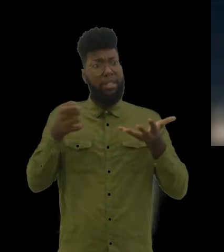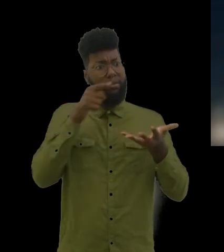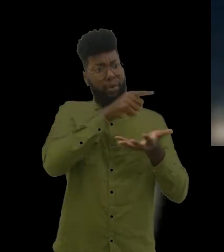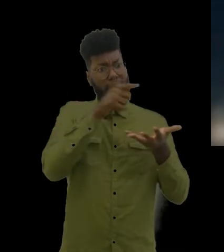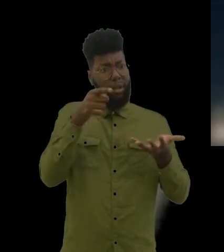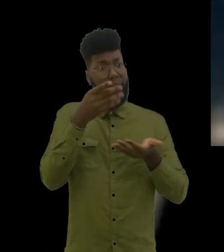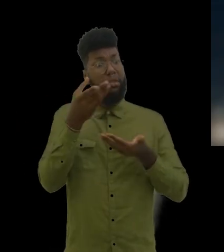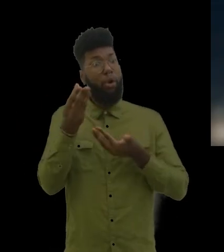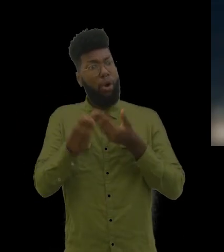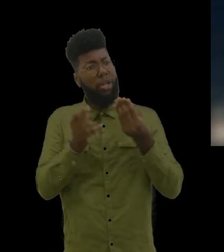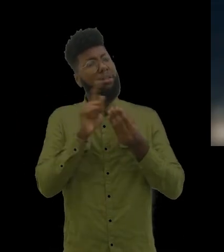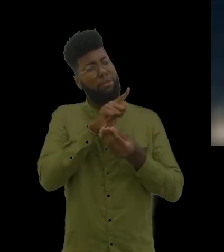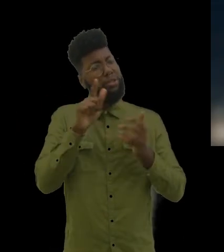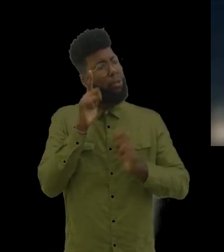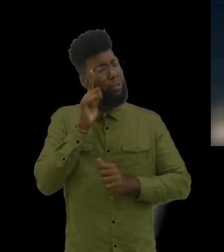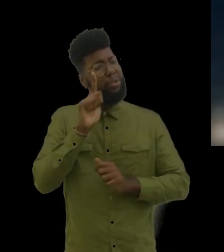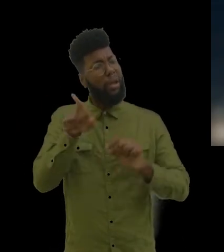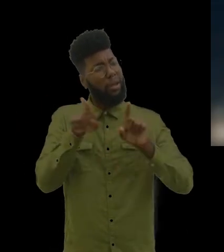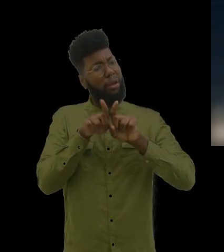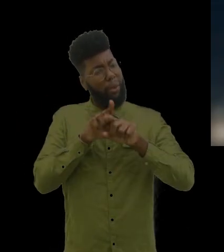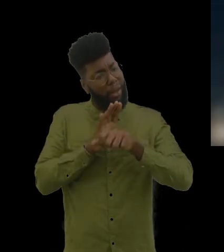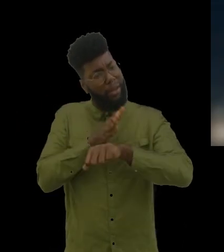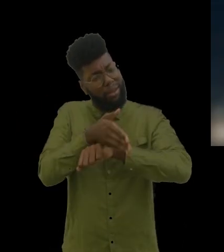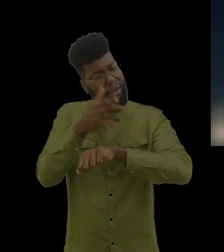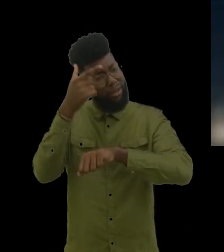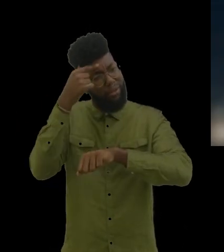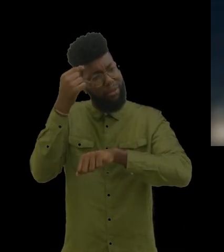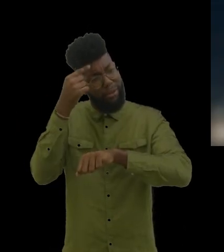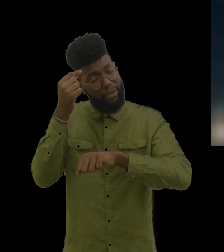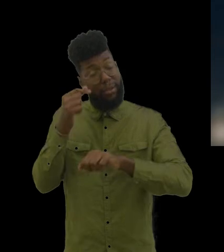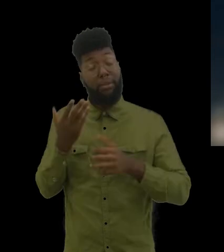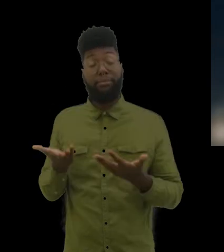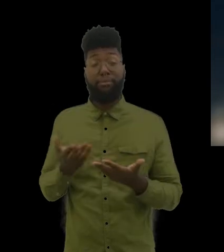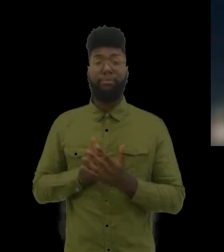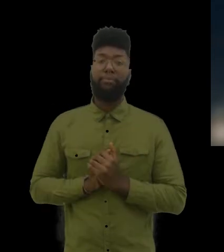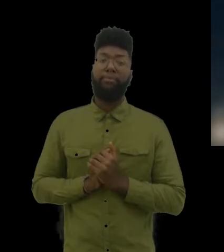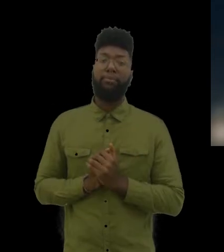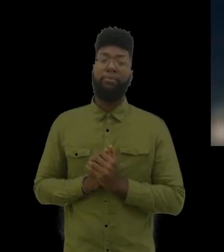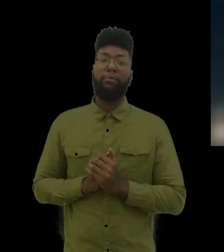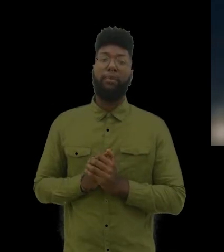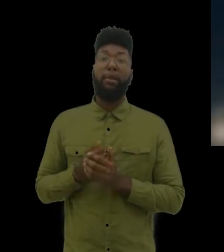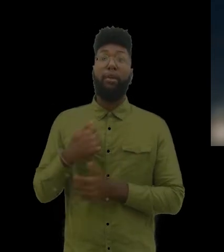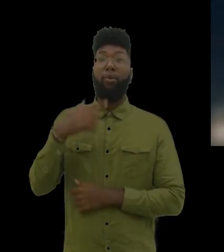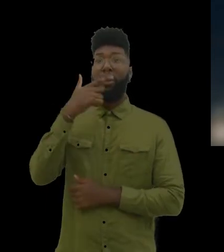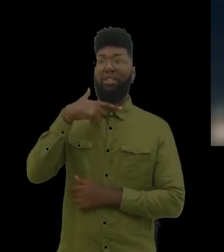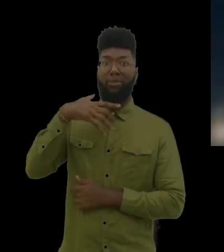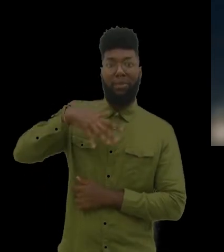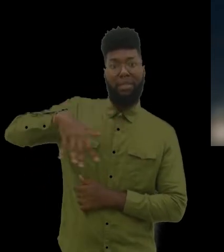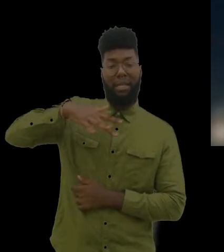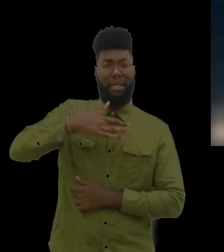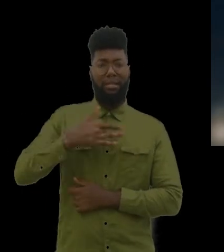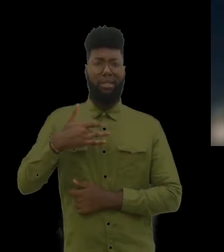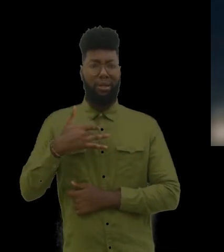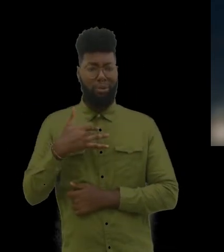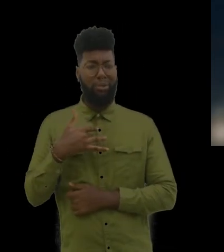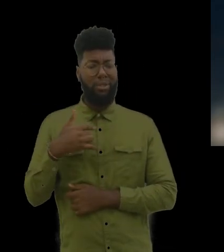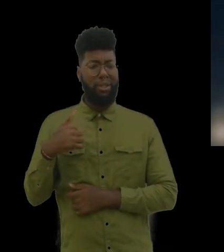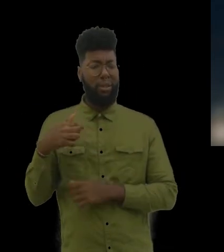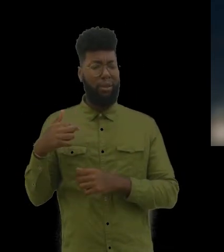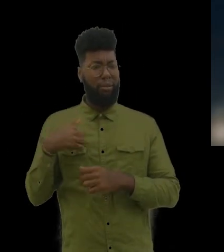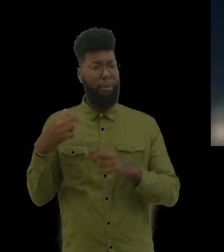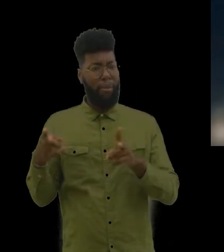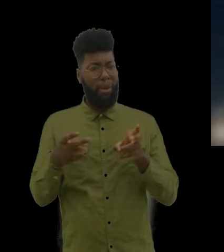também são nossos, né? Na área da saúde eu sinto, assim, infelizmente ainda, uma divisão muito grande, né?